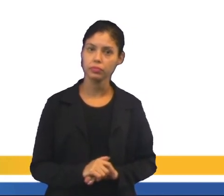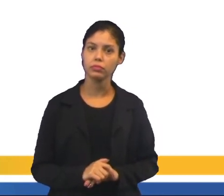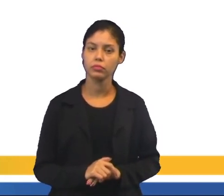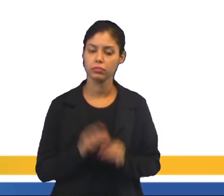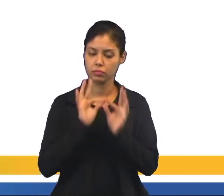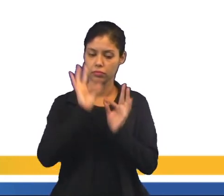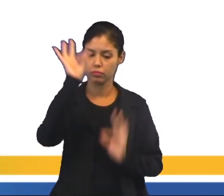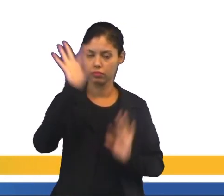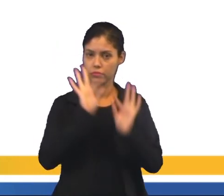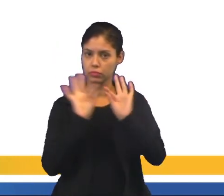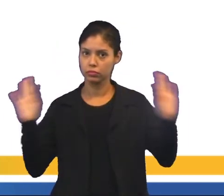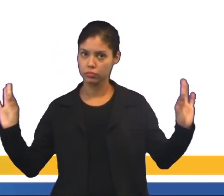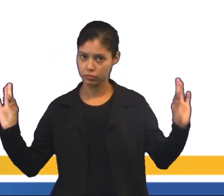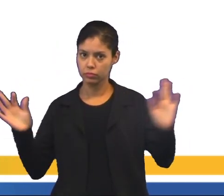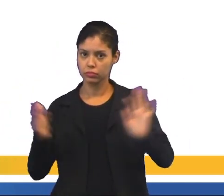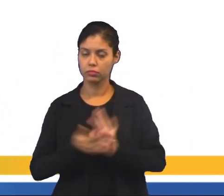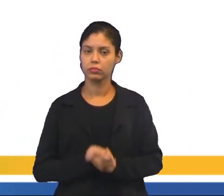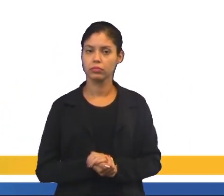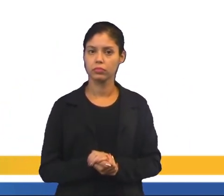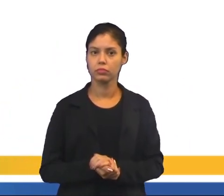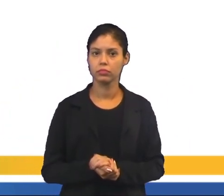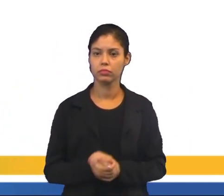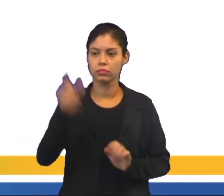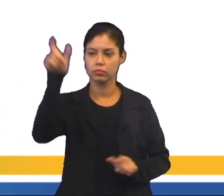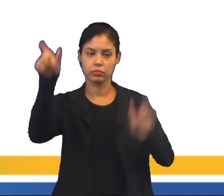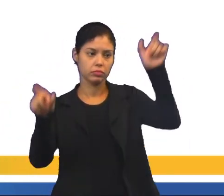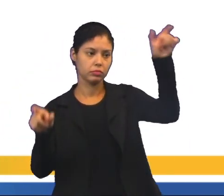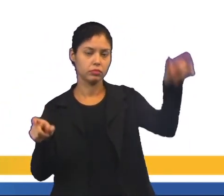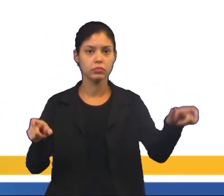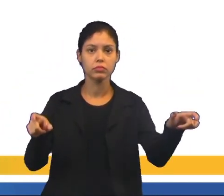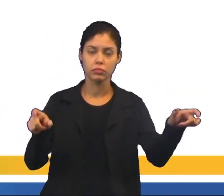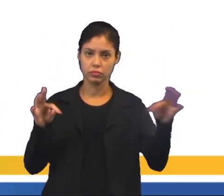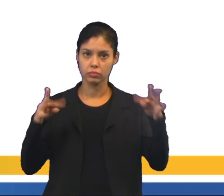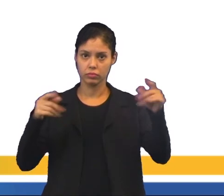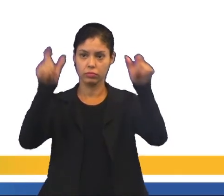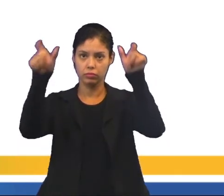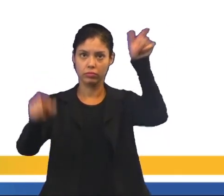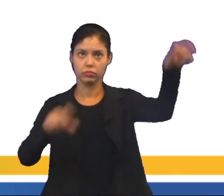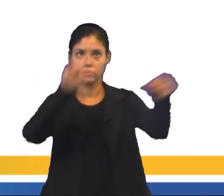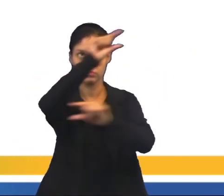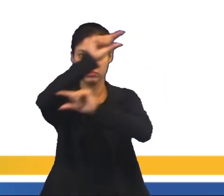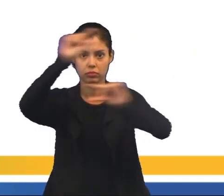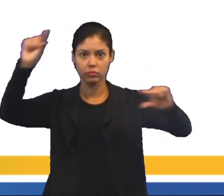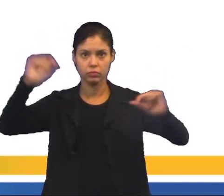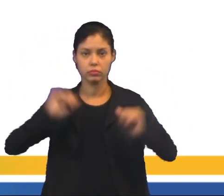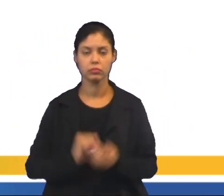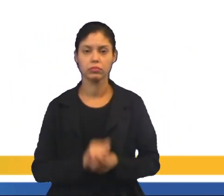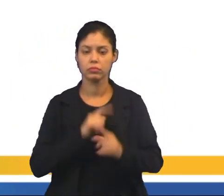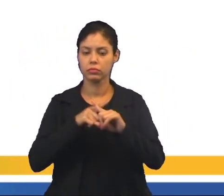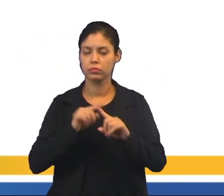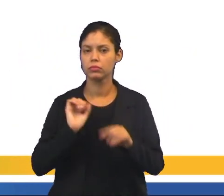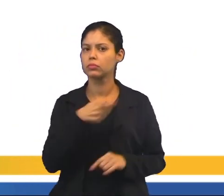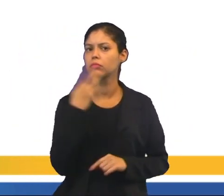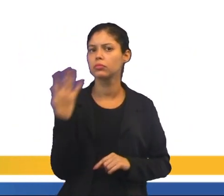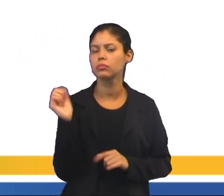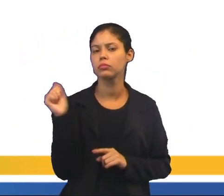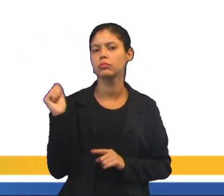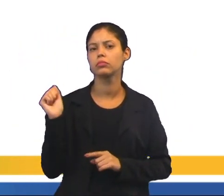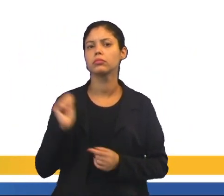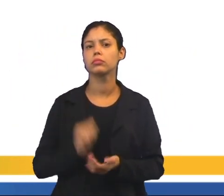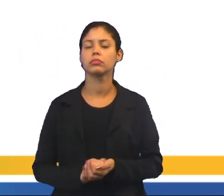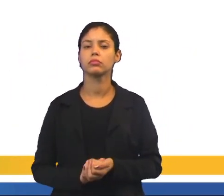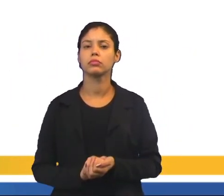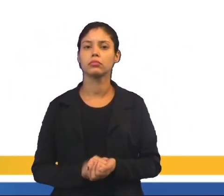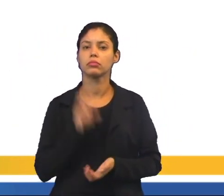as medidas dos seus lados? Se nós duplicarmos todos os lados, né? Letra A medida